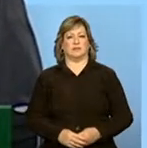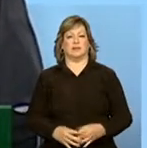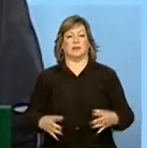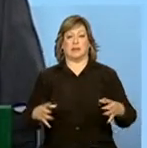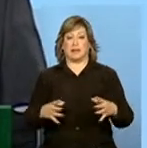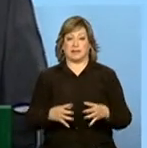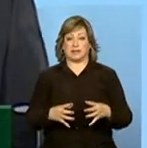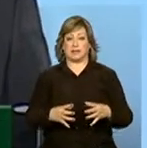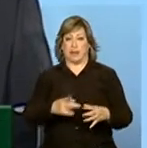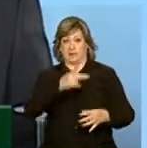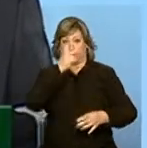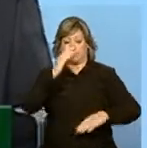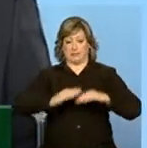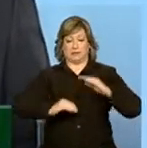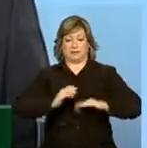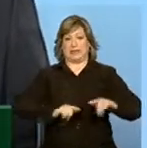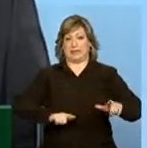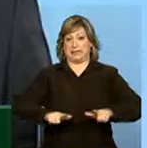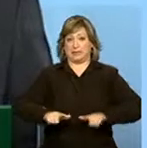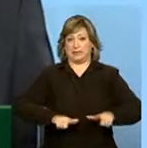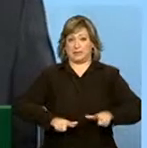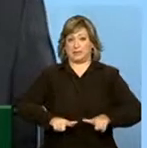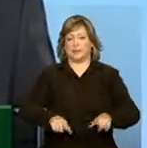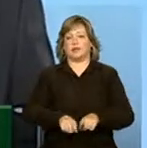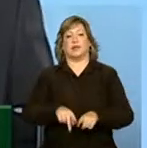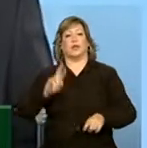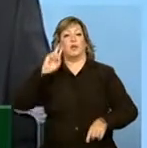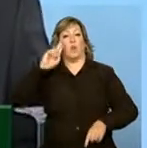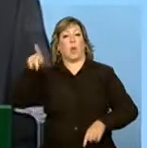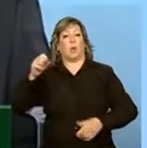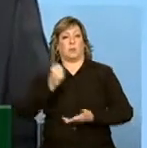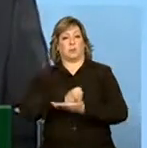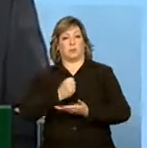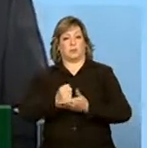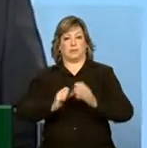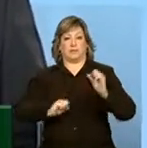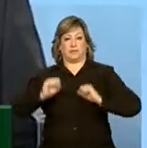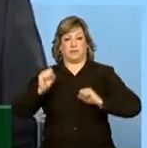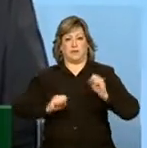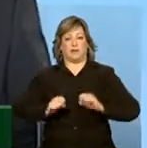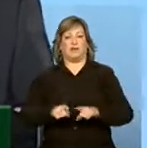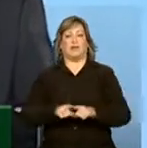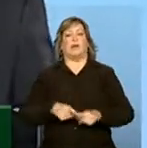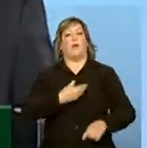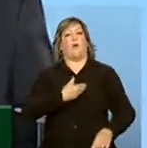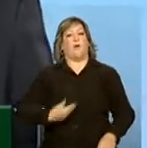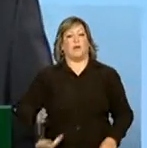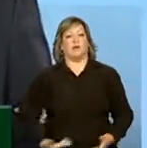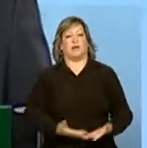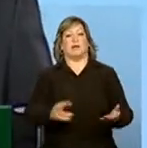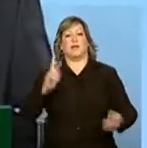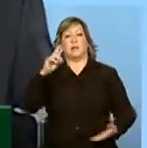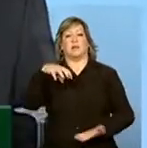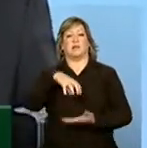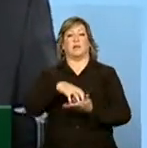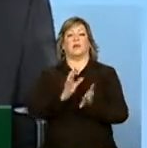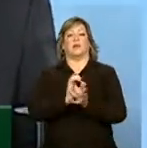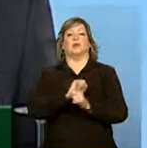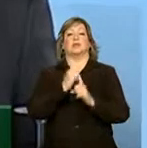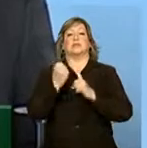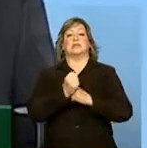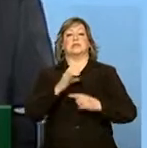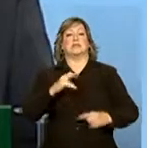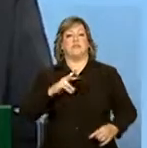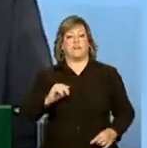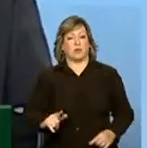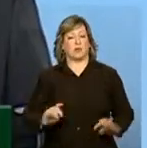entre trabalhadores, empregadores, governos e representantes da sociedade civil,